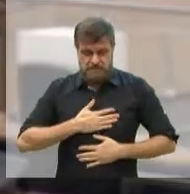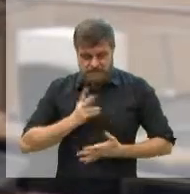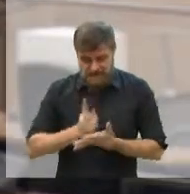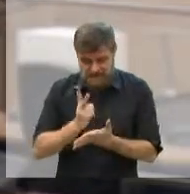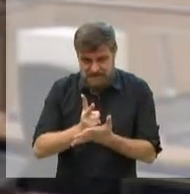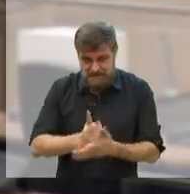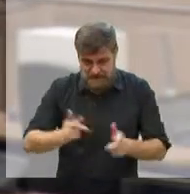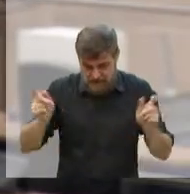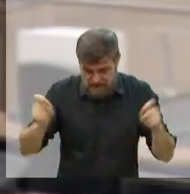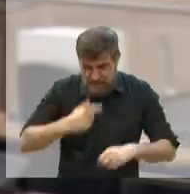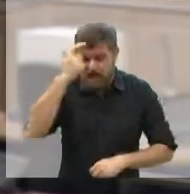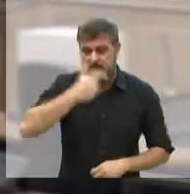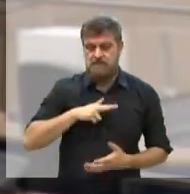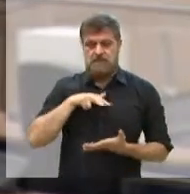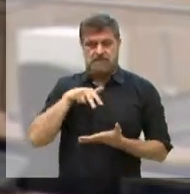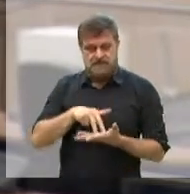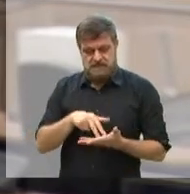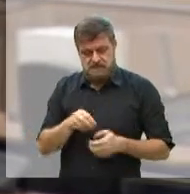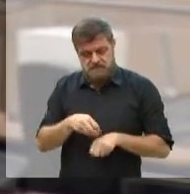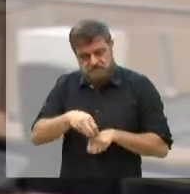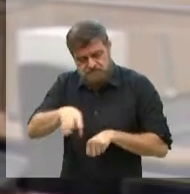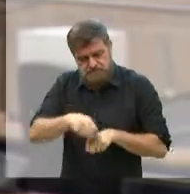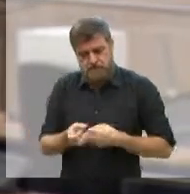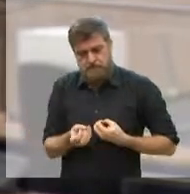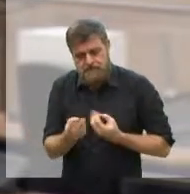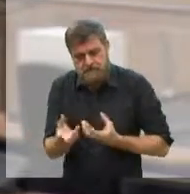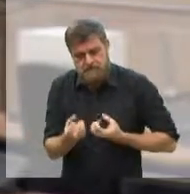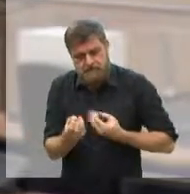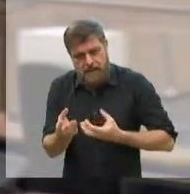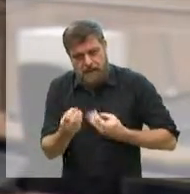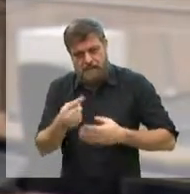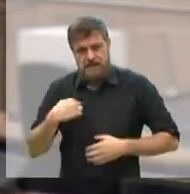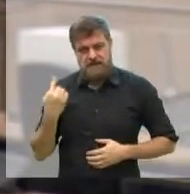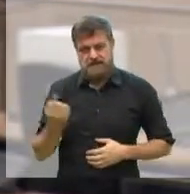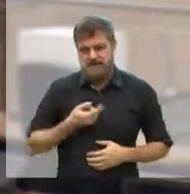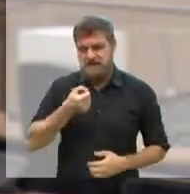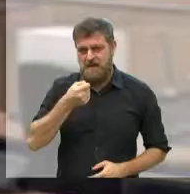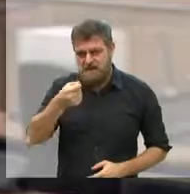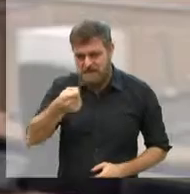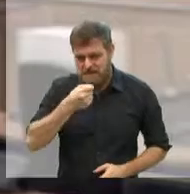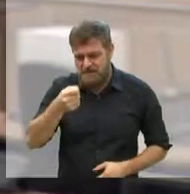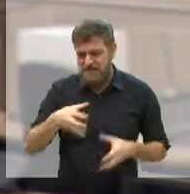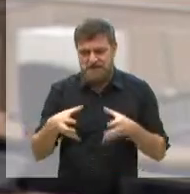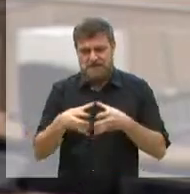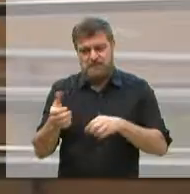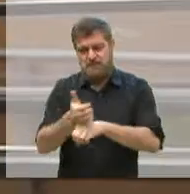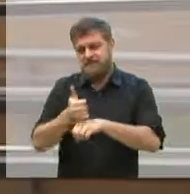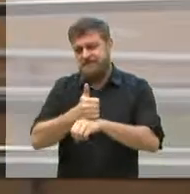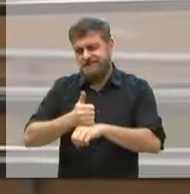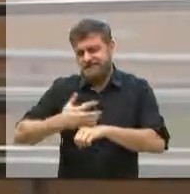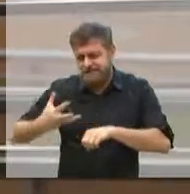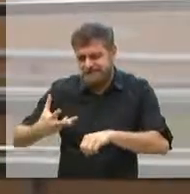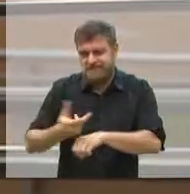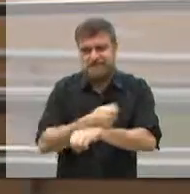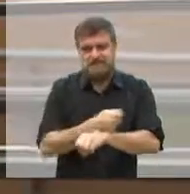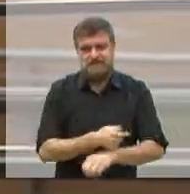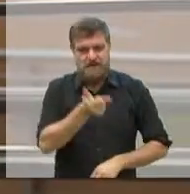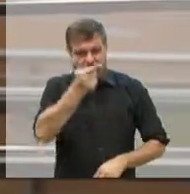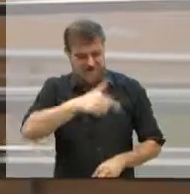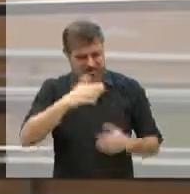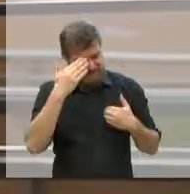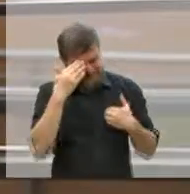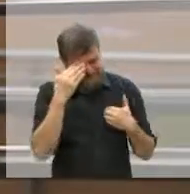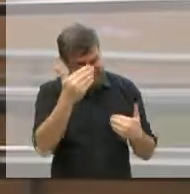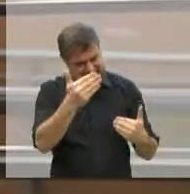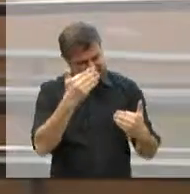sempre que puder estaremos aqui informando você e podendo ser entrevistados por essa equipe maravilhosa. Vereador, mais uma vez,